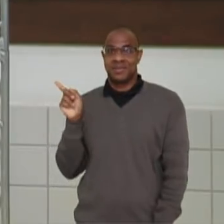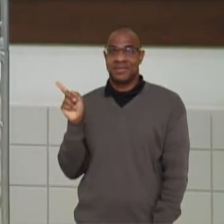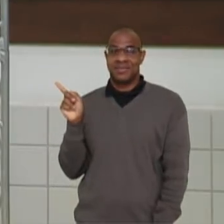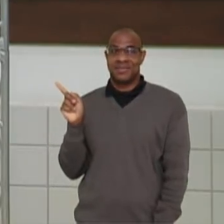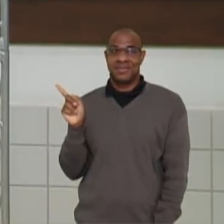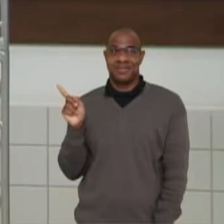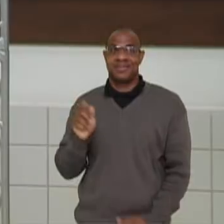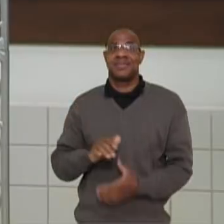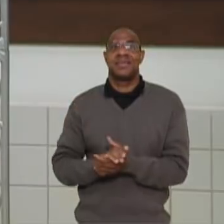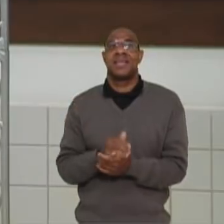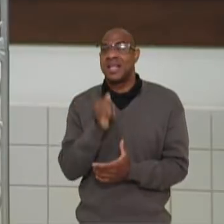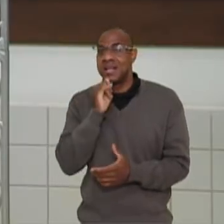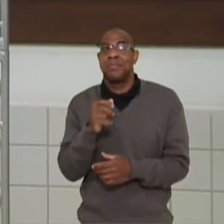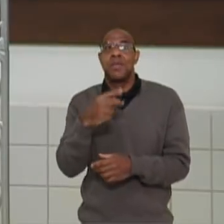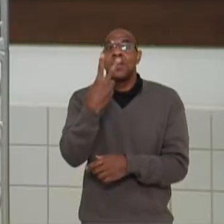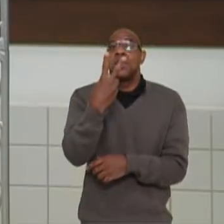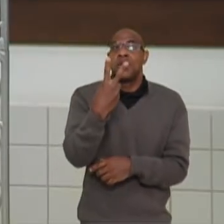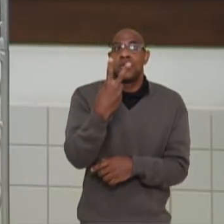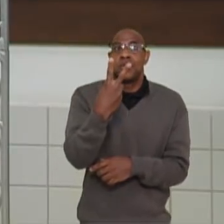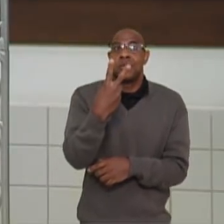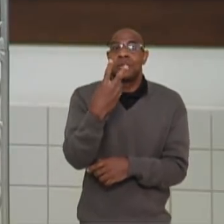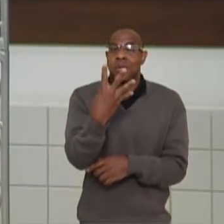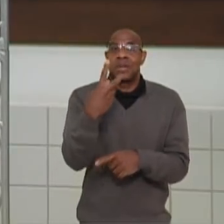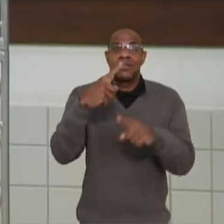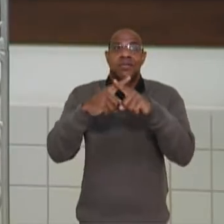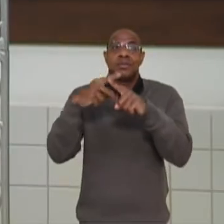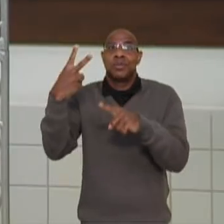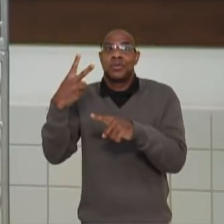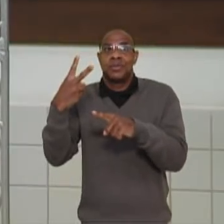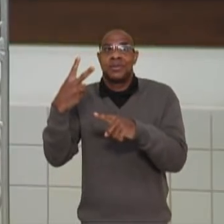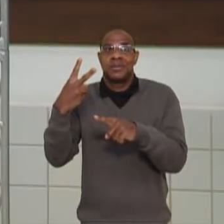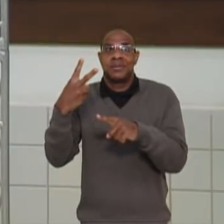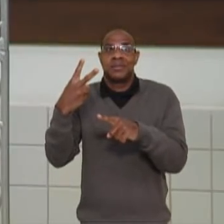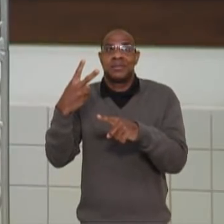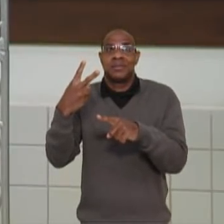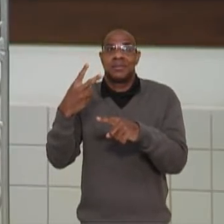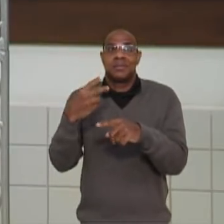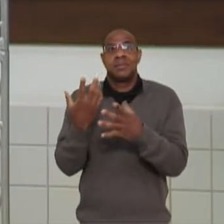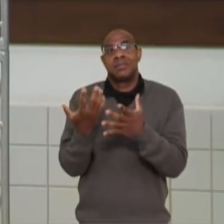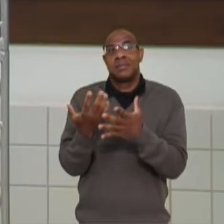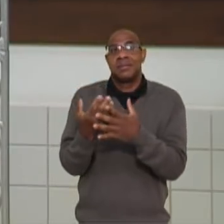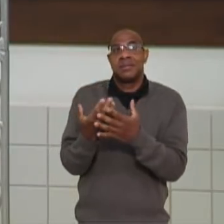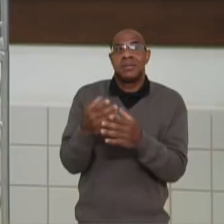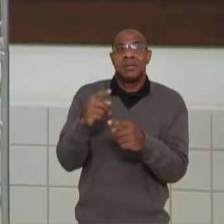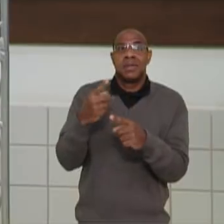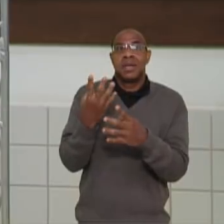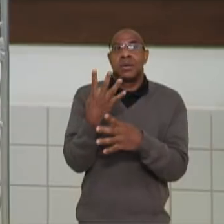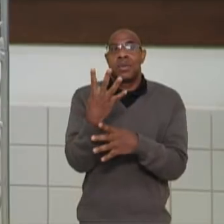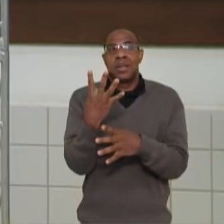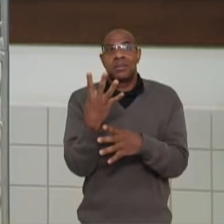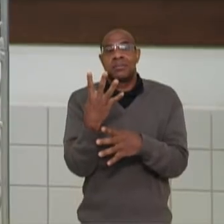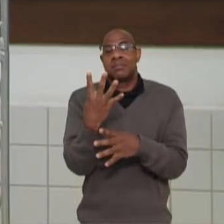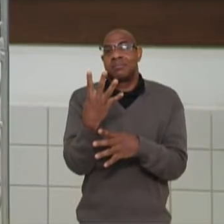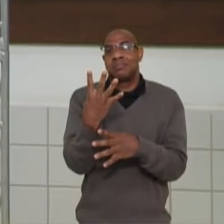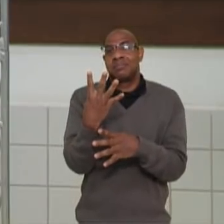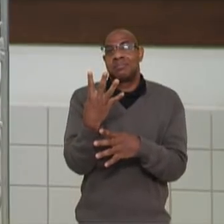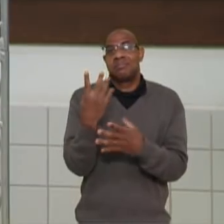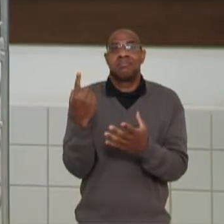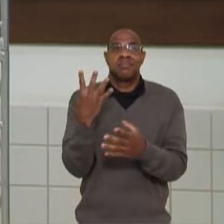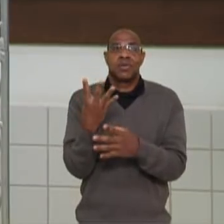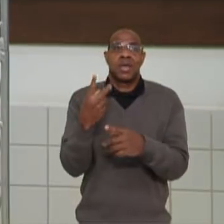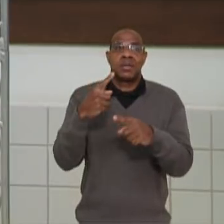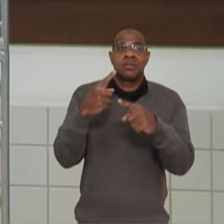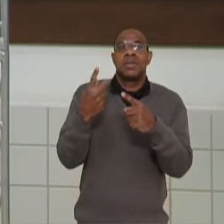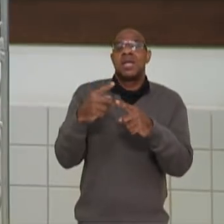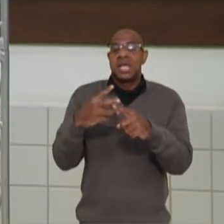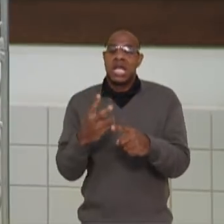1, de sentar na cadeira 2, de sentar na cadeira 3, de sentar na cadeira 4 é a mesma. A escolha das cadeiras não vai interferir no resultado. O que vai